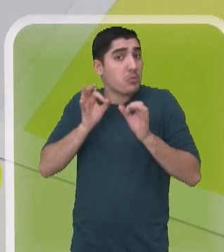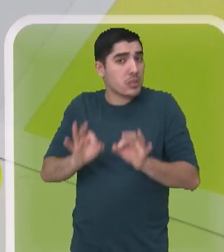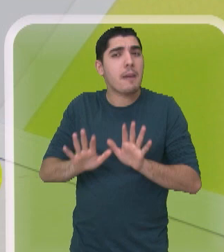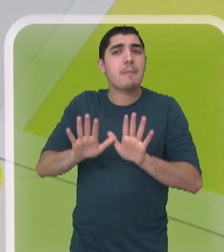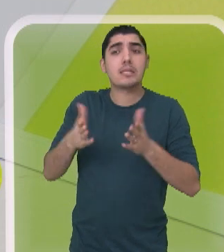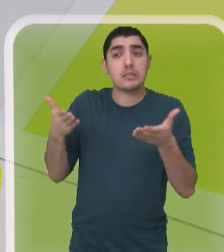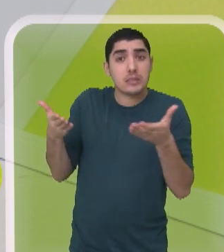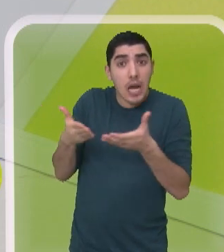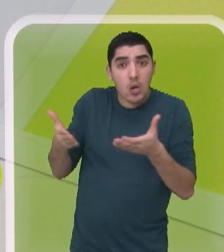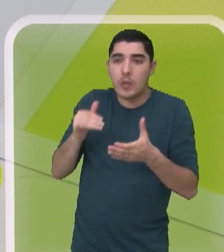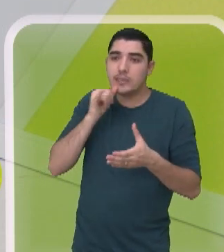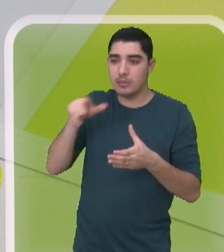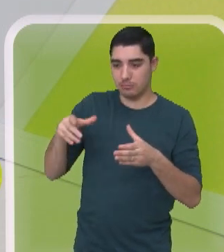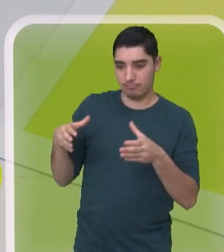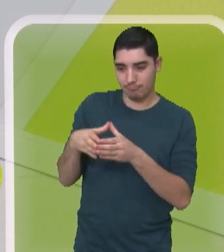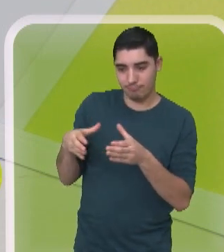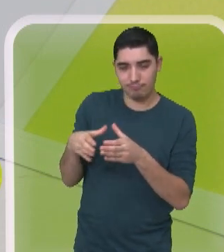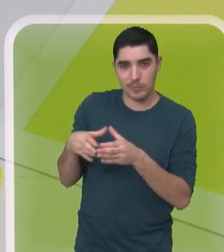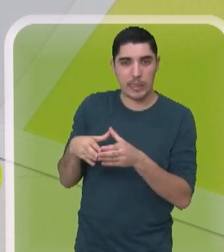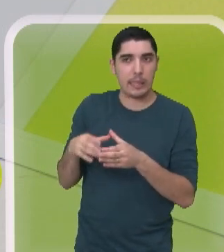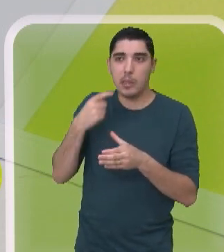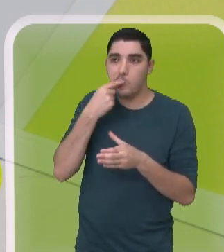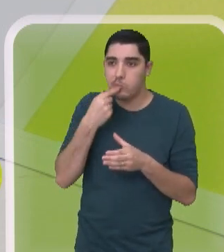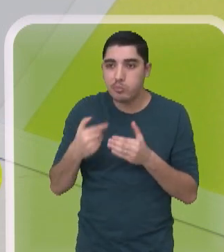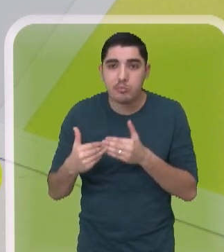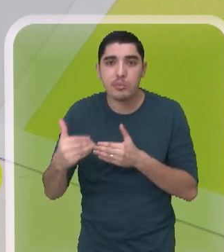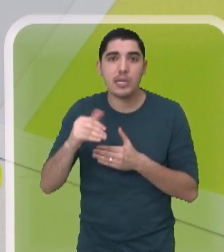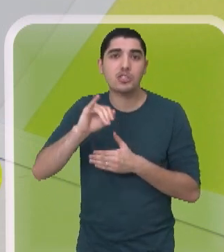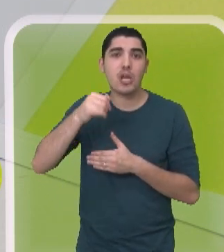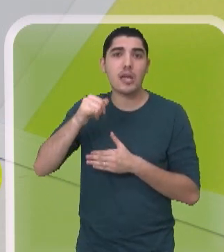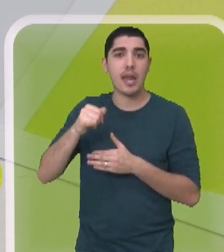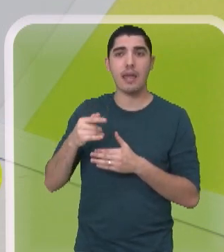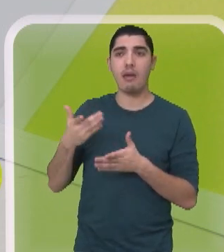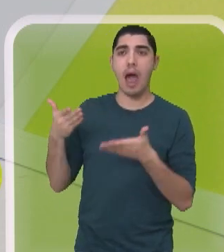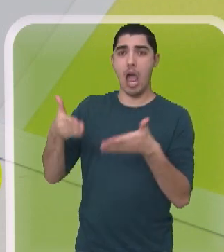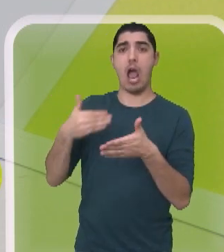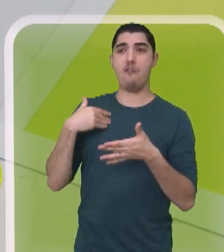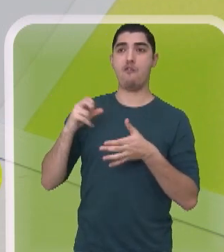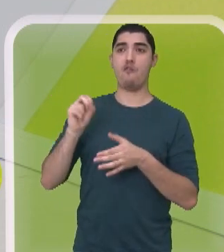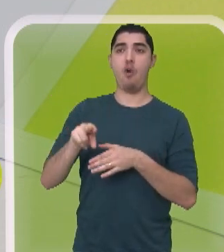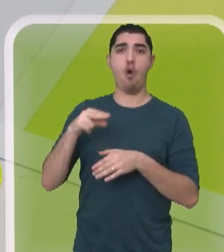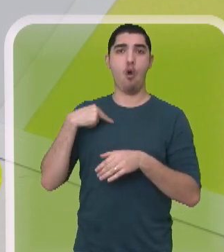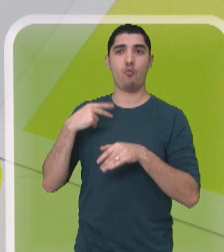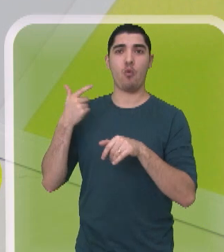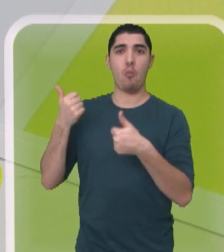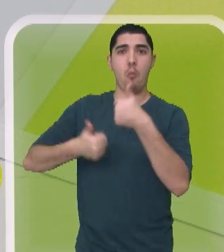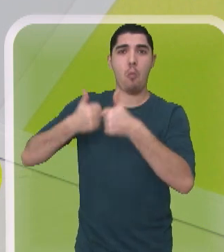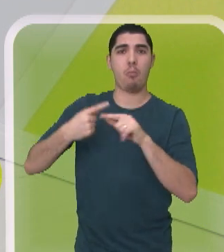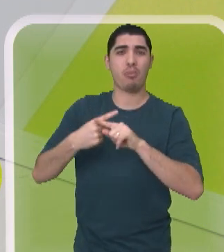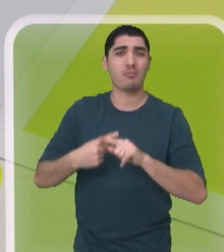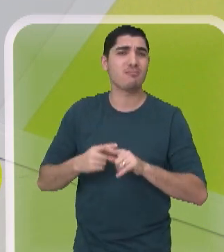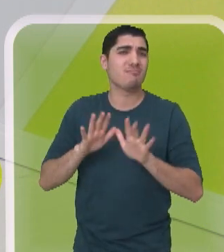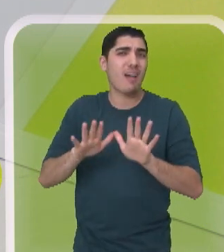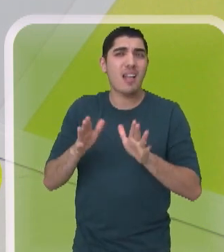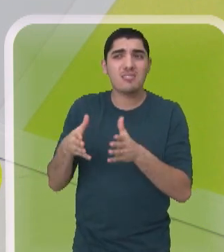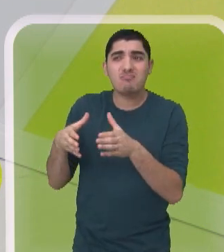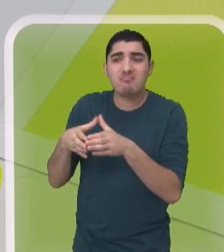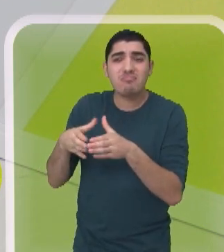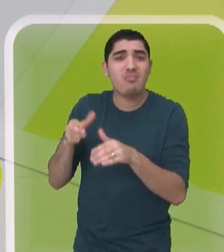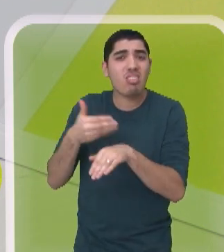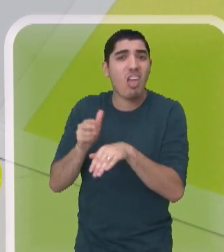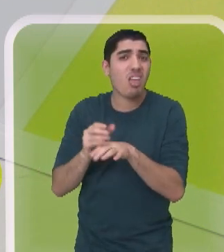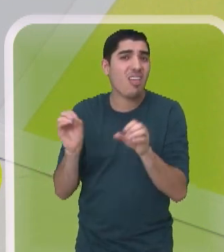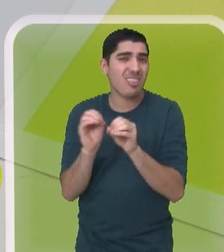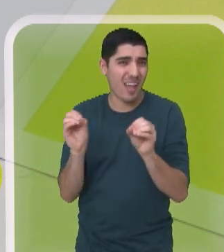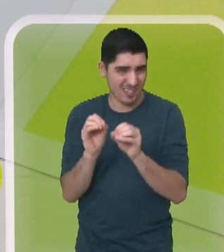para jogar em janeiro, uma equipe, um catadão, só para dizer que está jogando, isso porque envolve muitas coisas extra-campo também, eu acho que isso